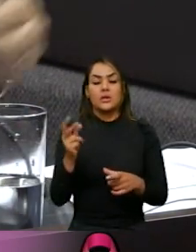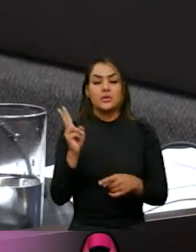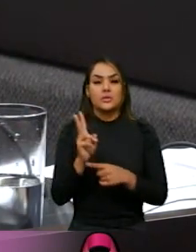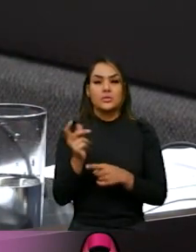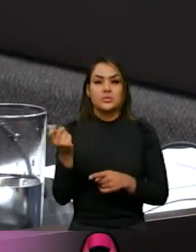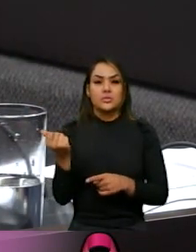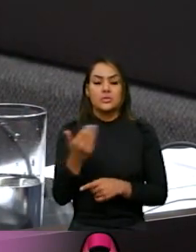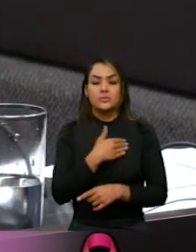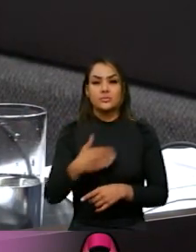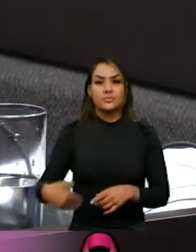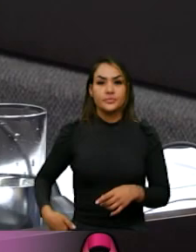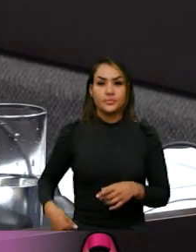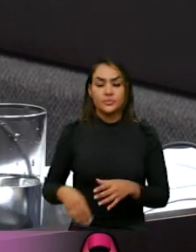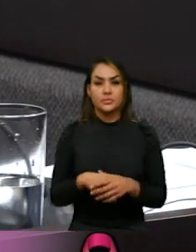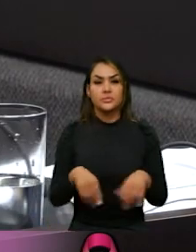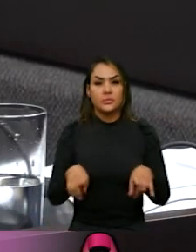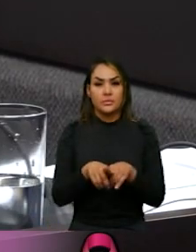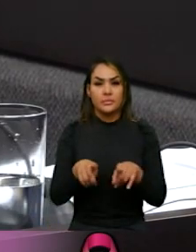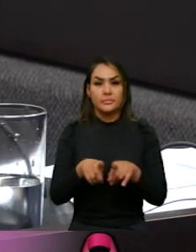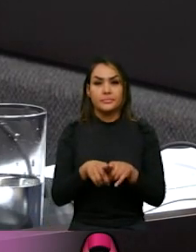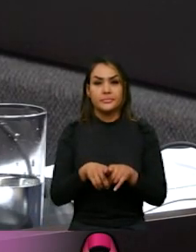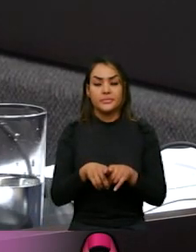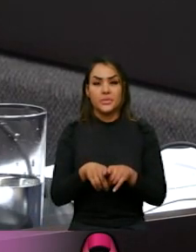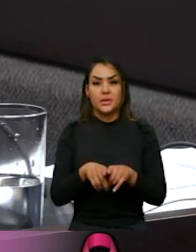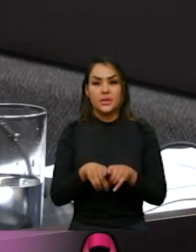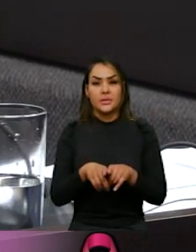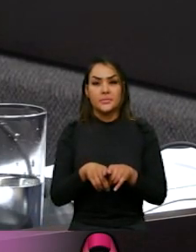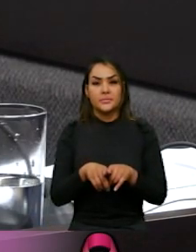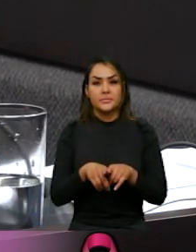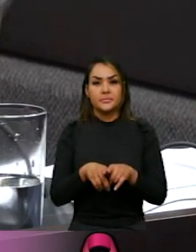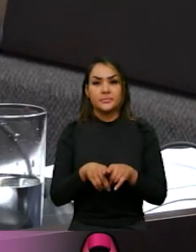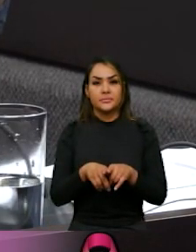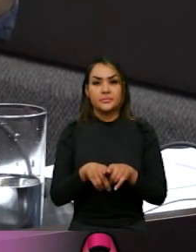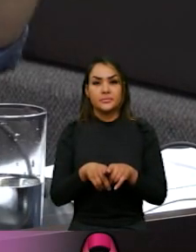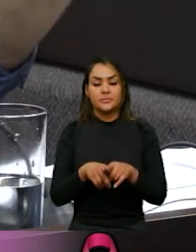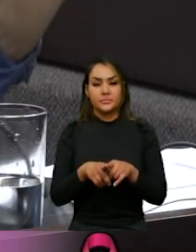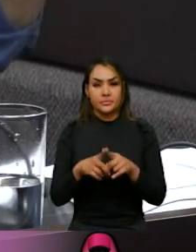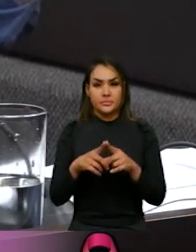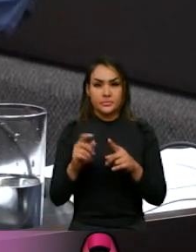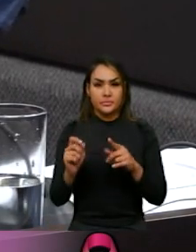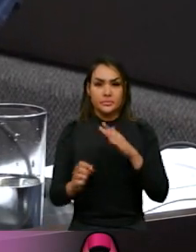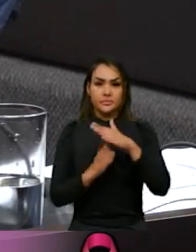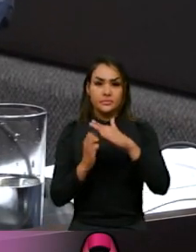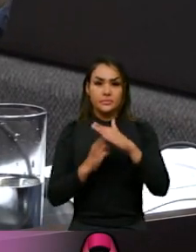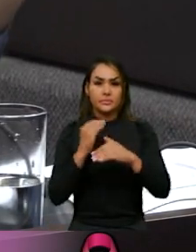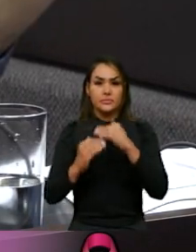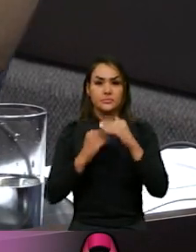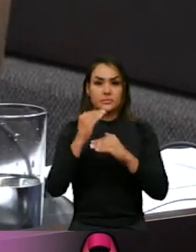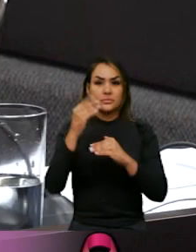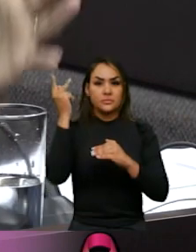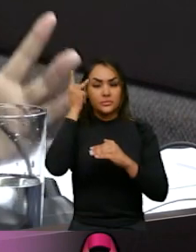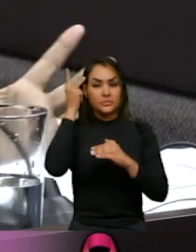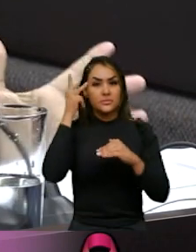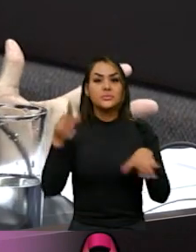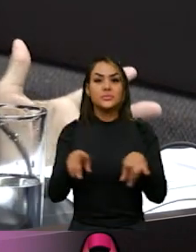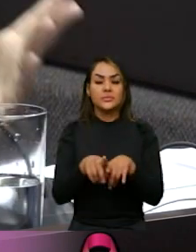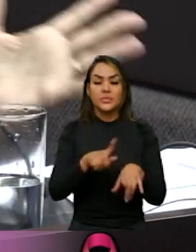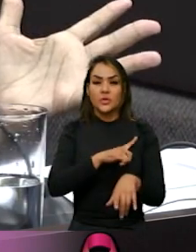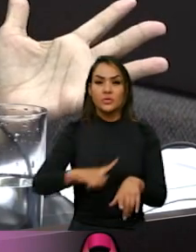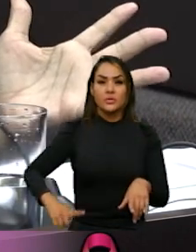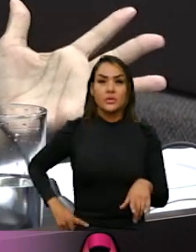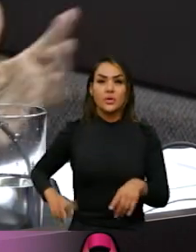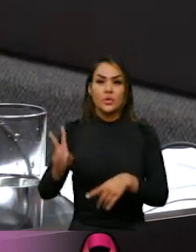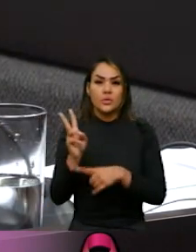credibilidade do Desenvolve São Paulo, que também tem o governador que está cuidando para que as coisas